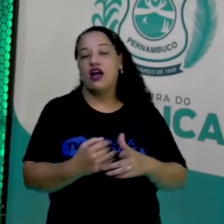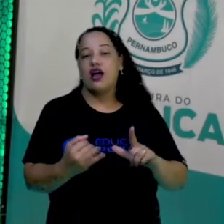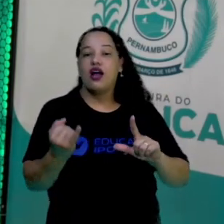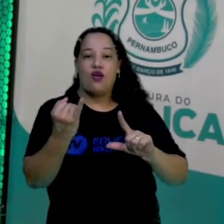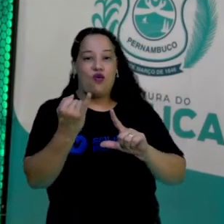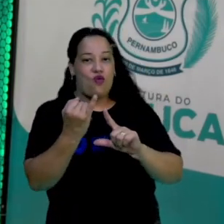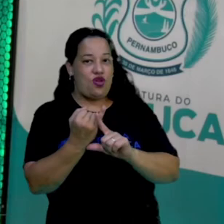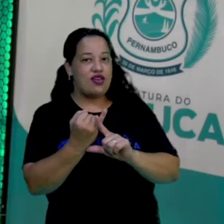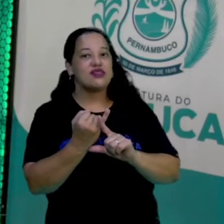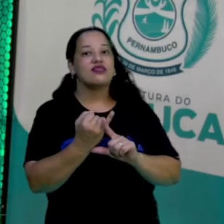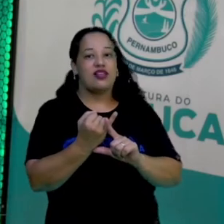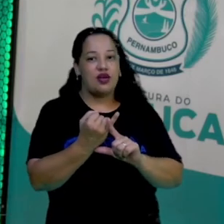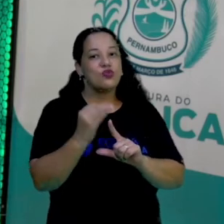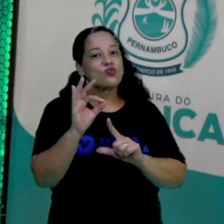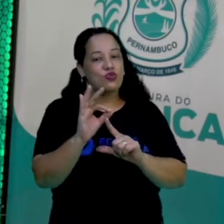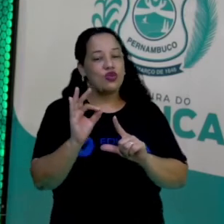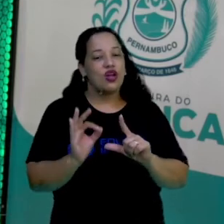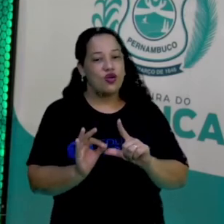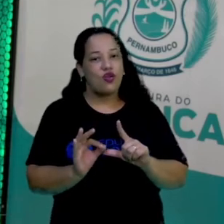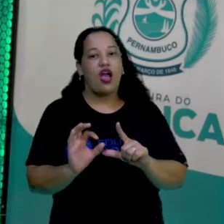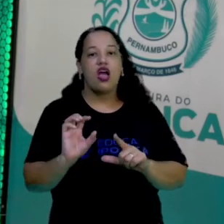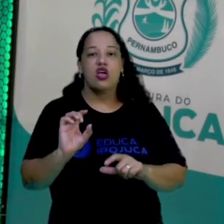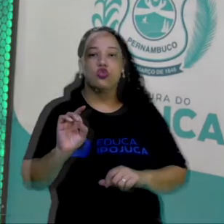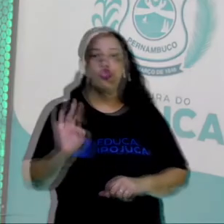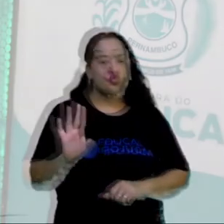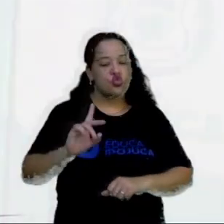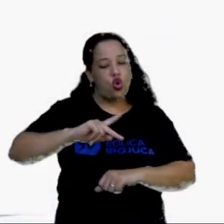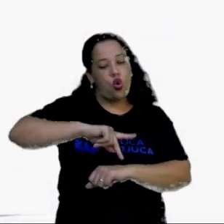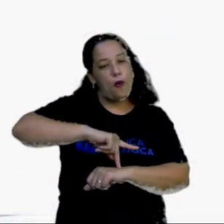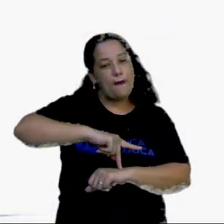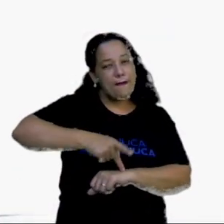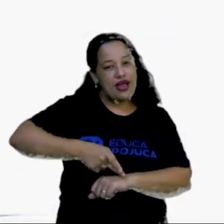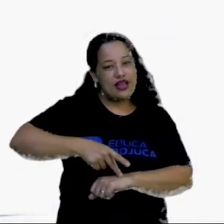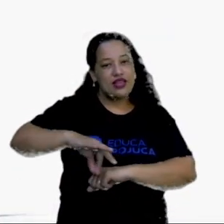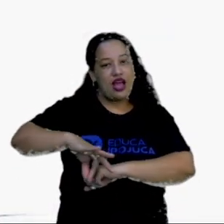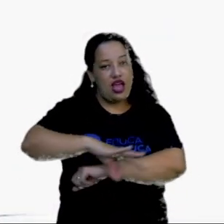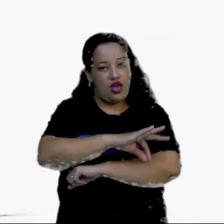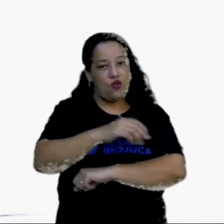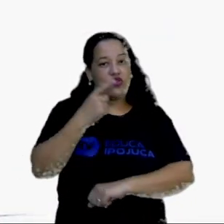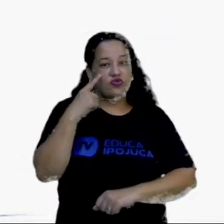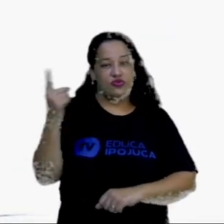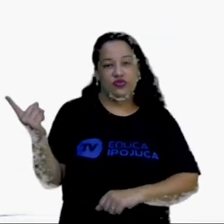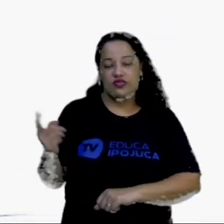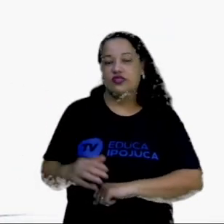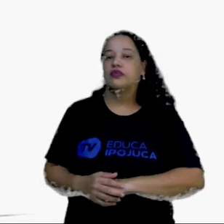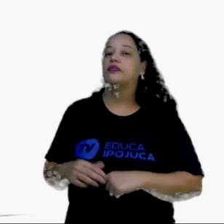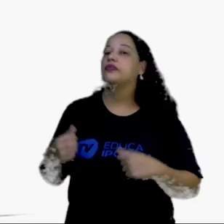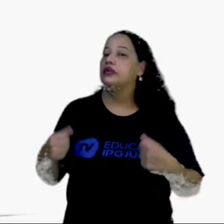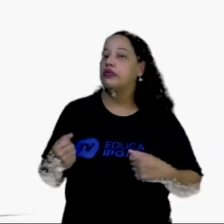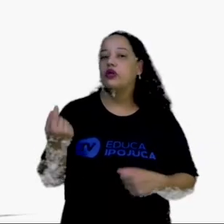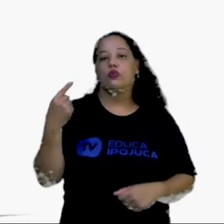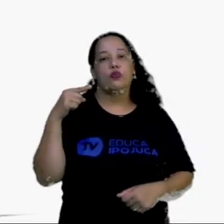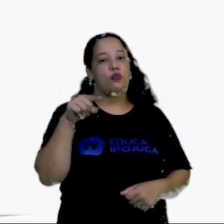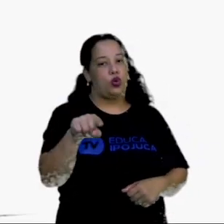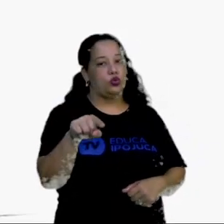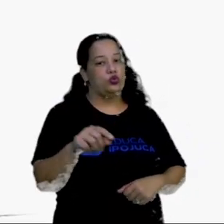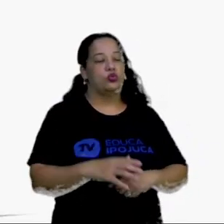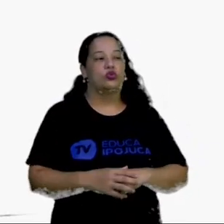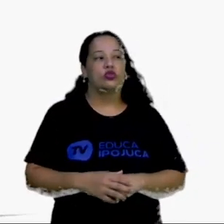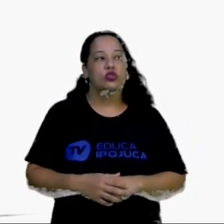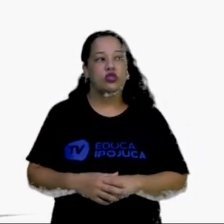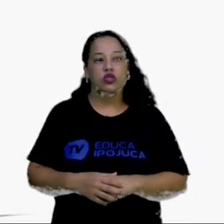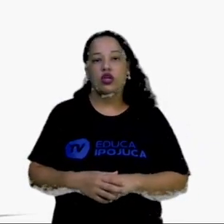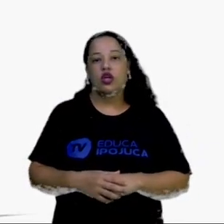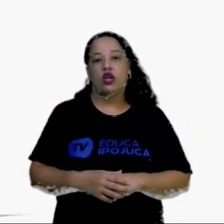o compasso, ok? Compasso e régua. Primeiro, temos que traçar um ponto.